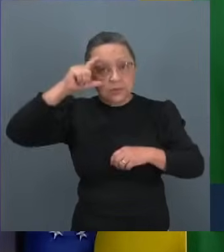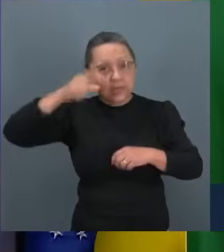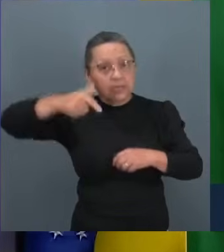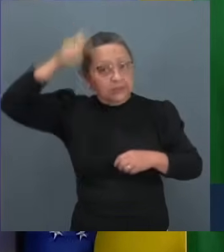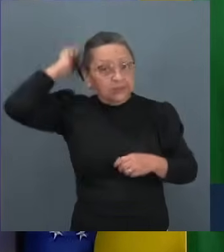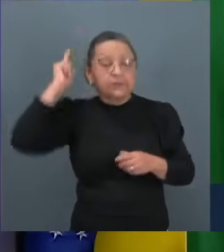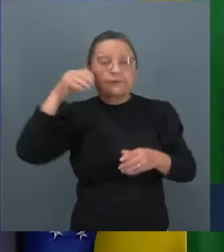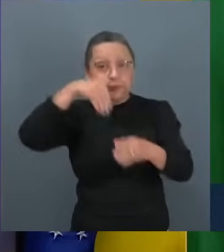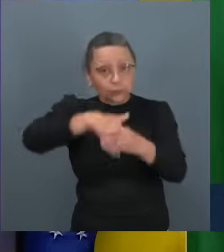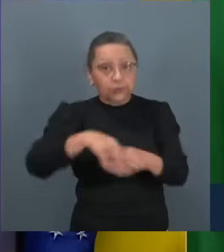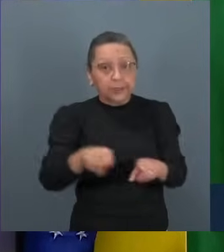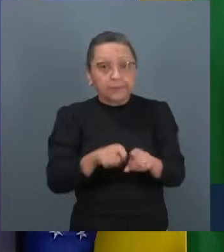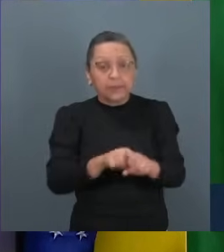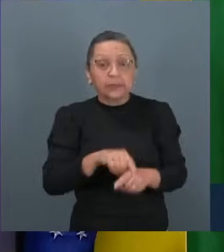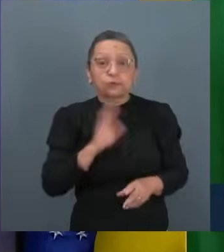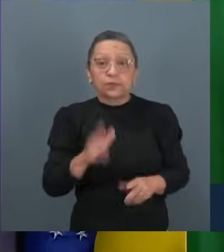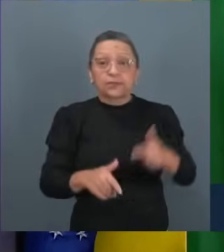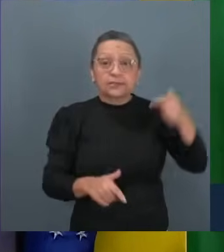7-1.